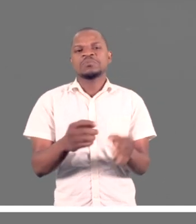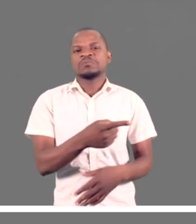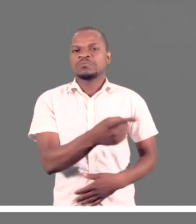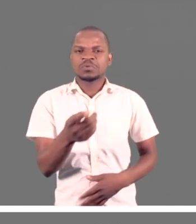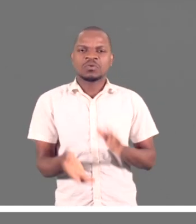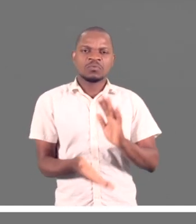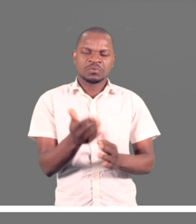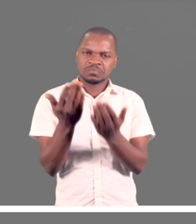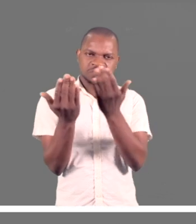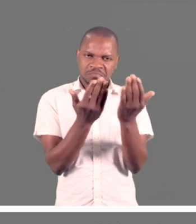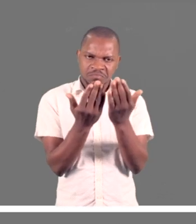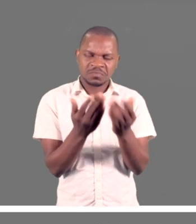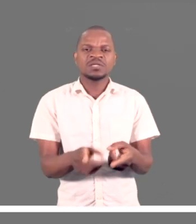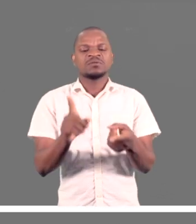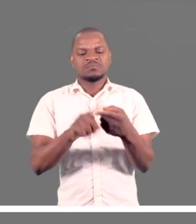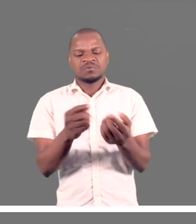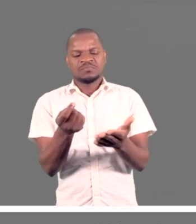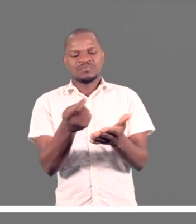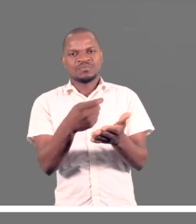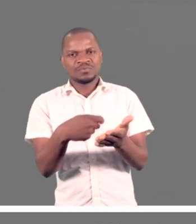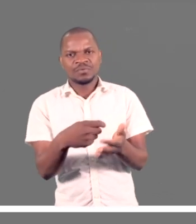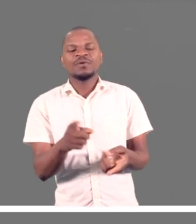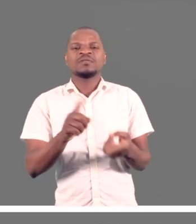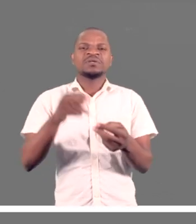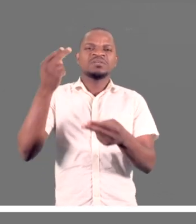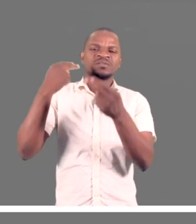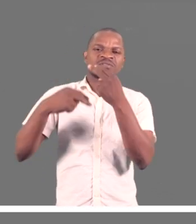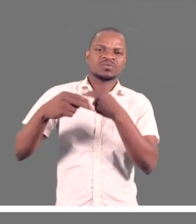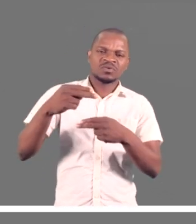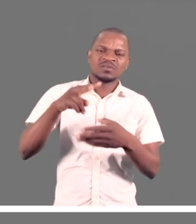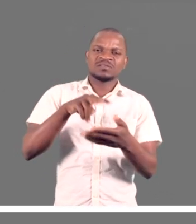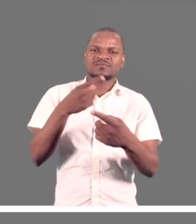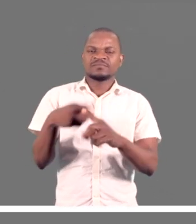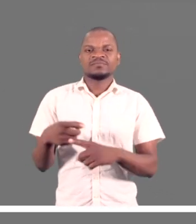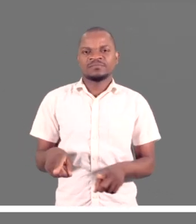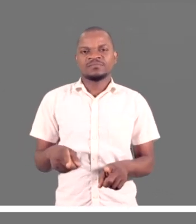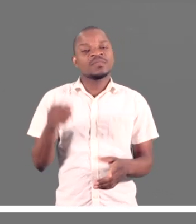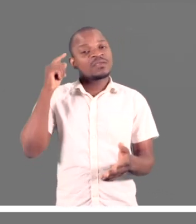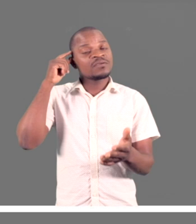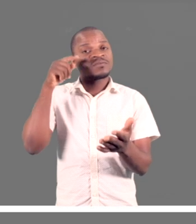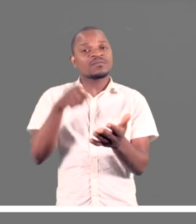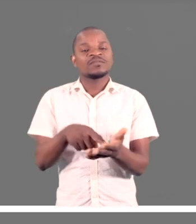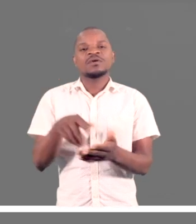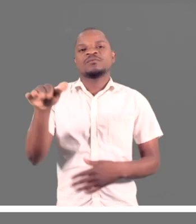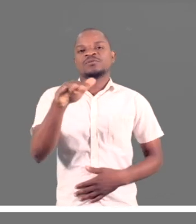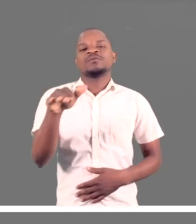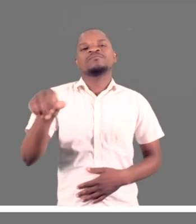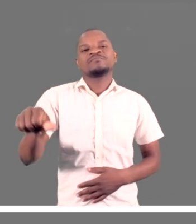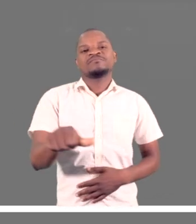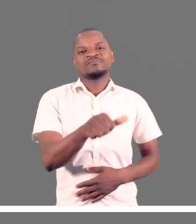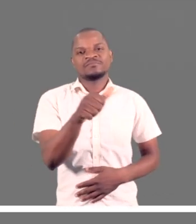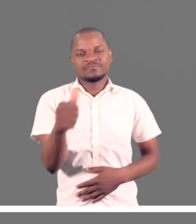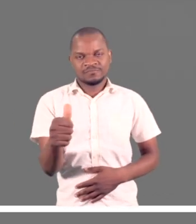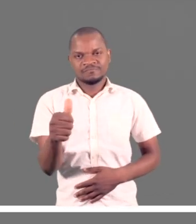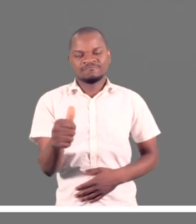um ambiente tranquilo, onde elas estudam, desenham, contam histórias. E, na verdade, isso traz um ganho